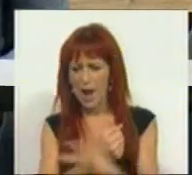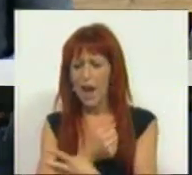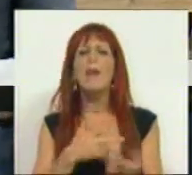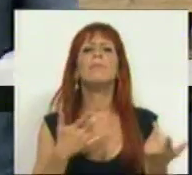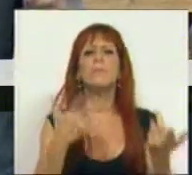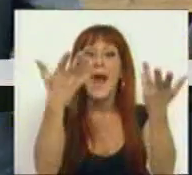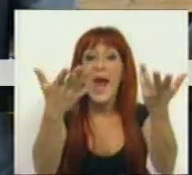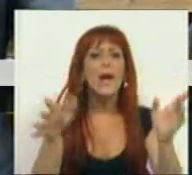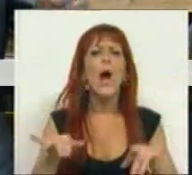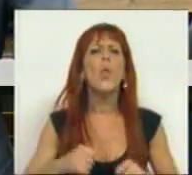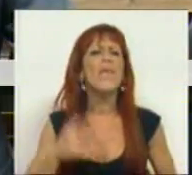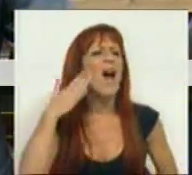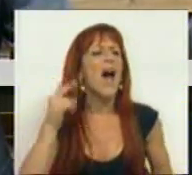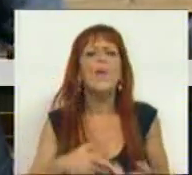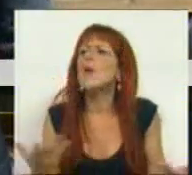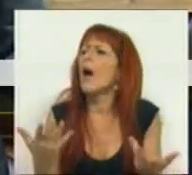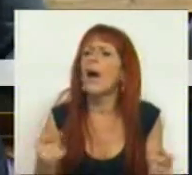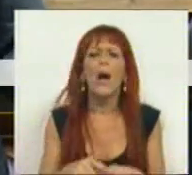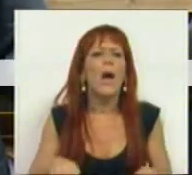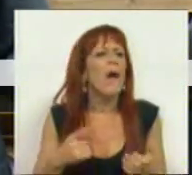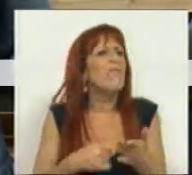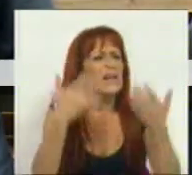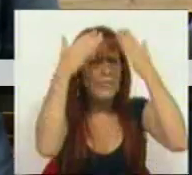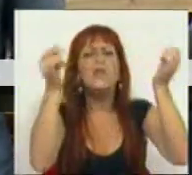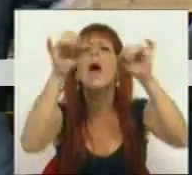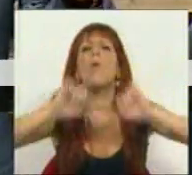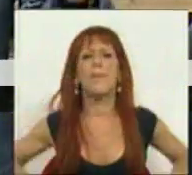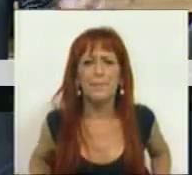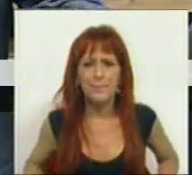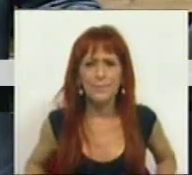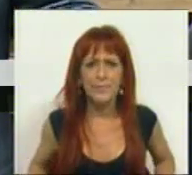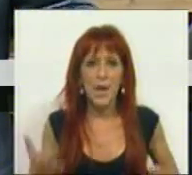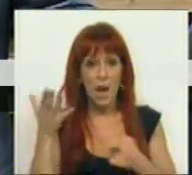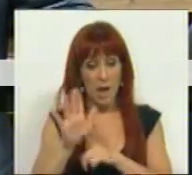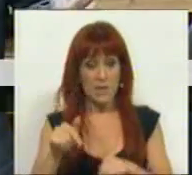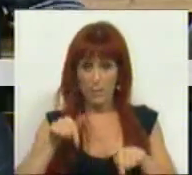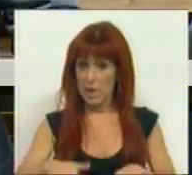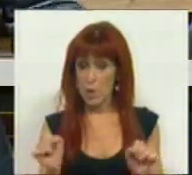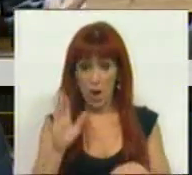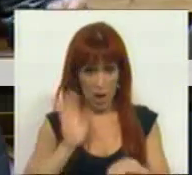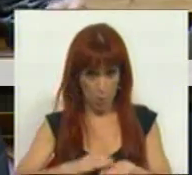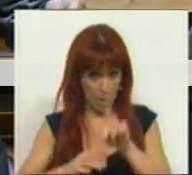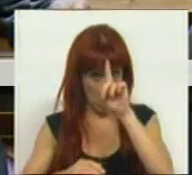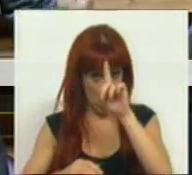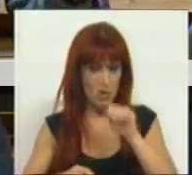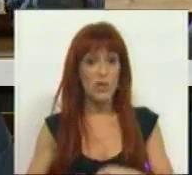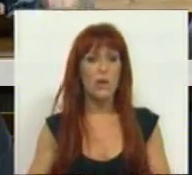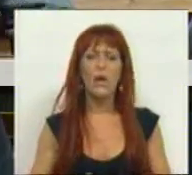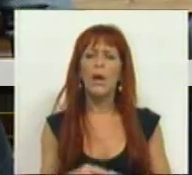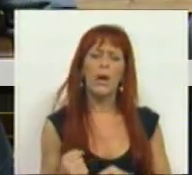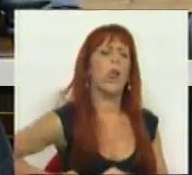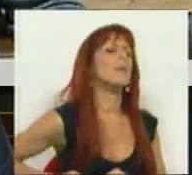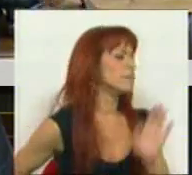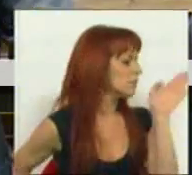resolução, é onde é que acha que radica esta falta de democracia? Não há, por exemplo, aqui culpa naqueles que viraram